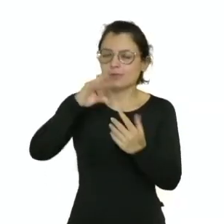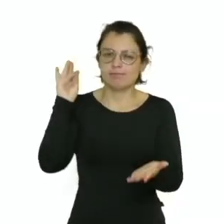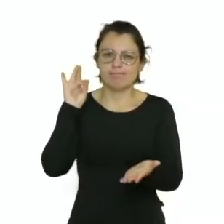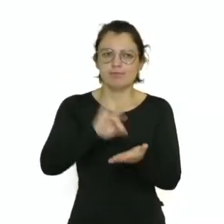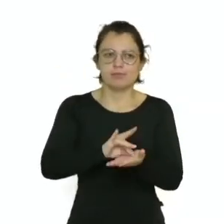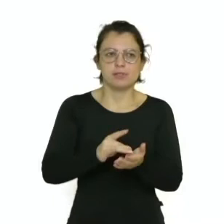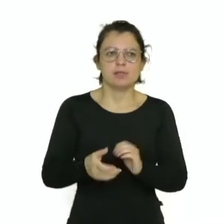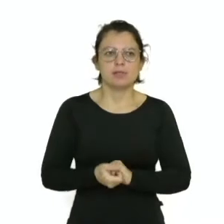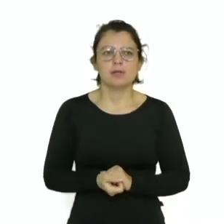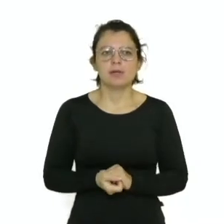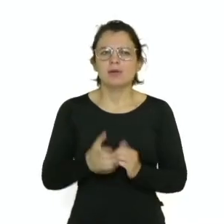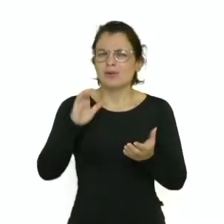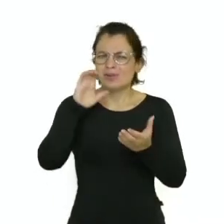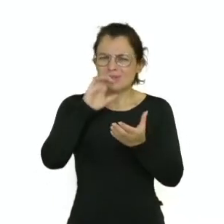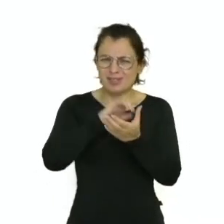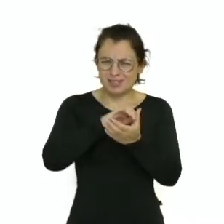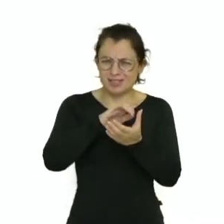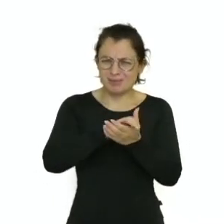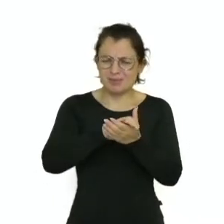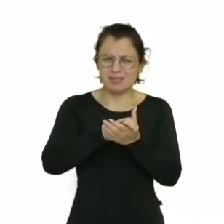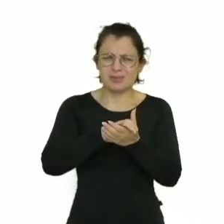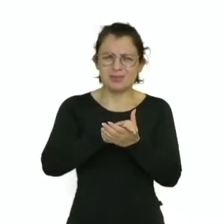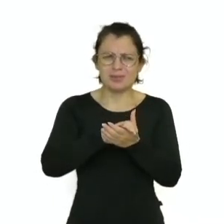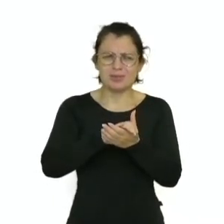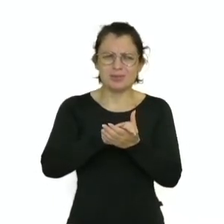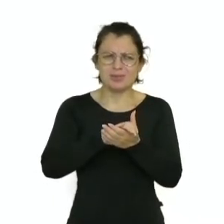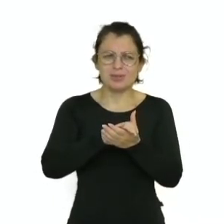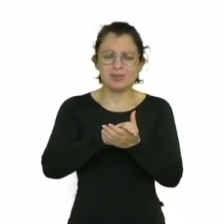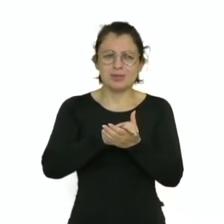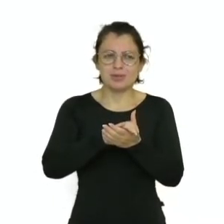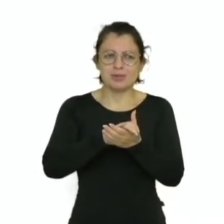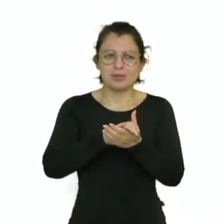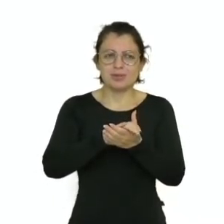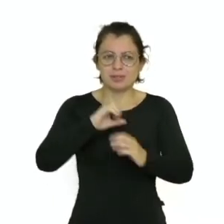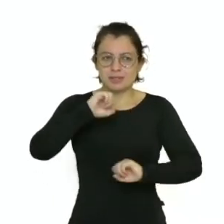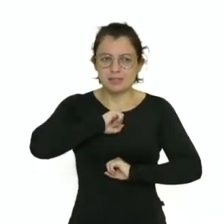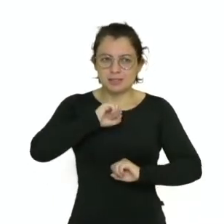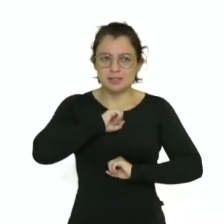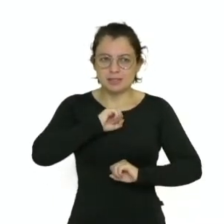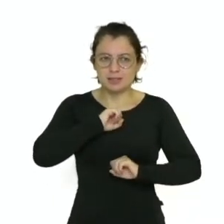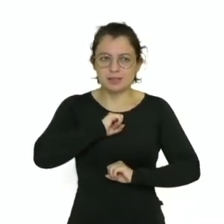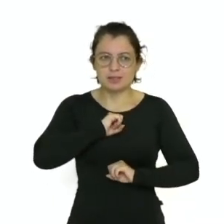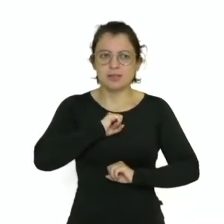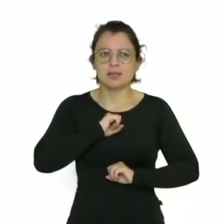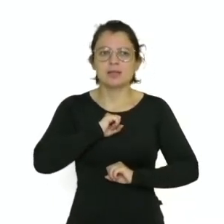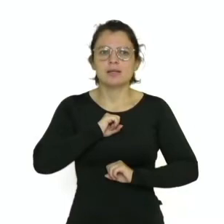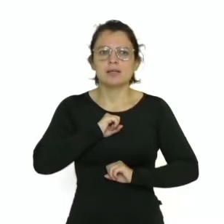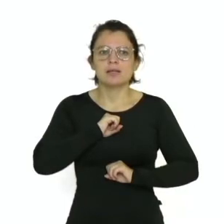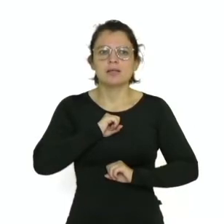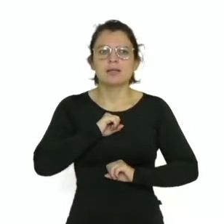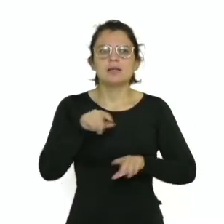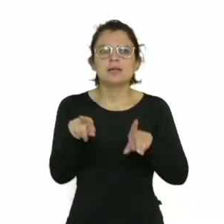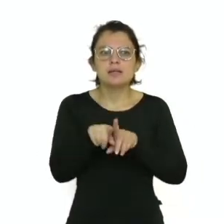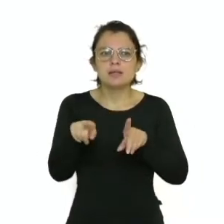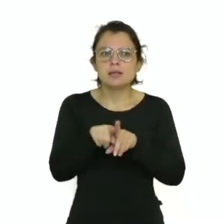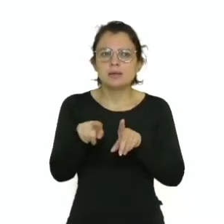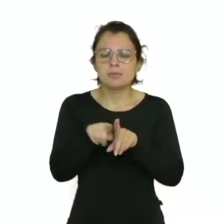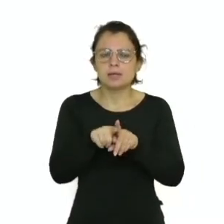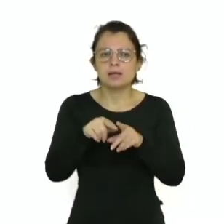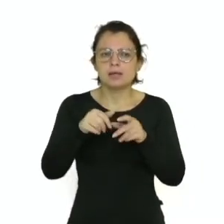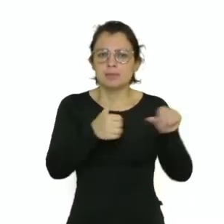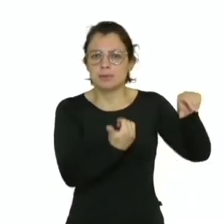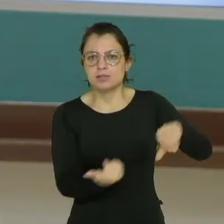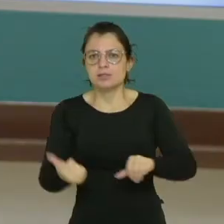casamento de sacerdotes ia apenas 2 sacramentos, batismo e eucaristia, e era contrário ao culto